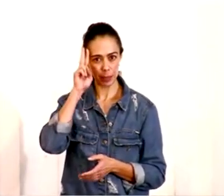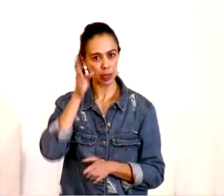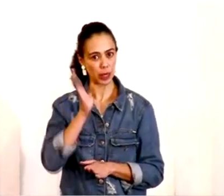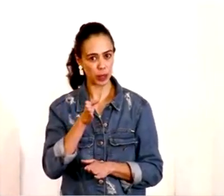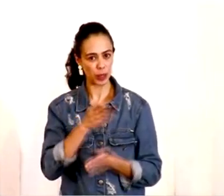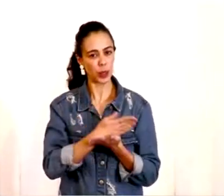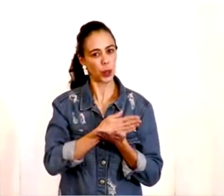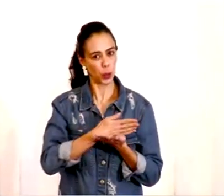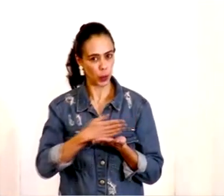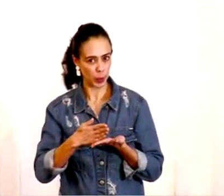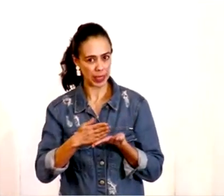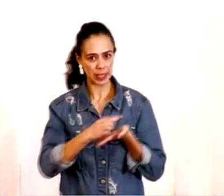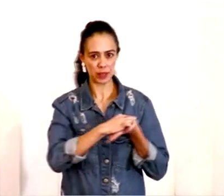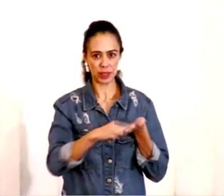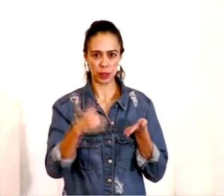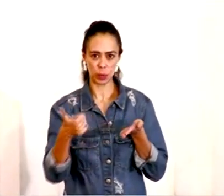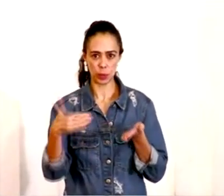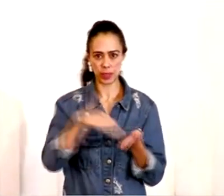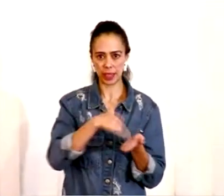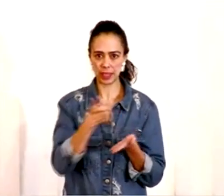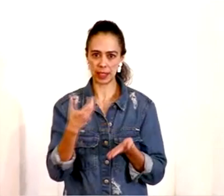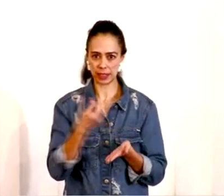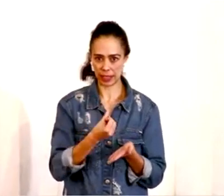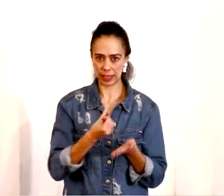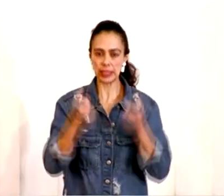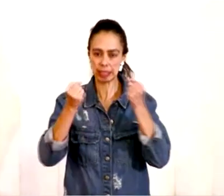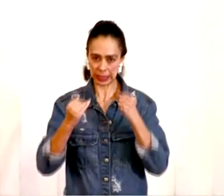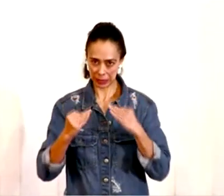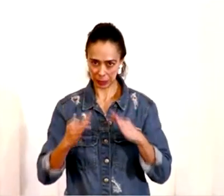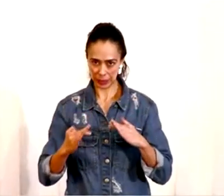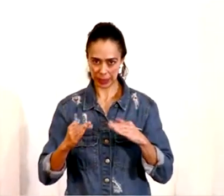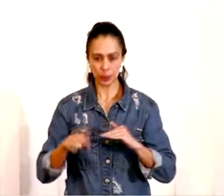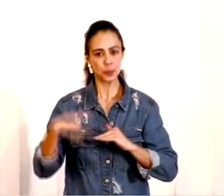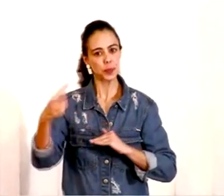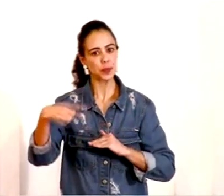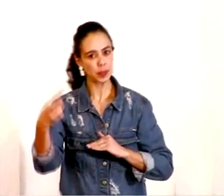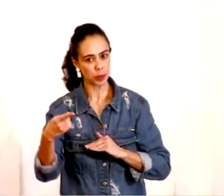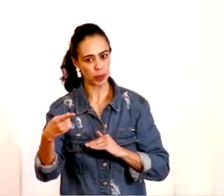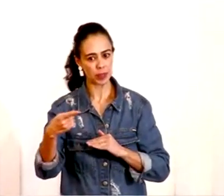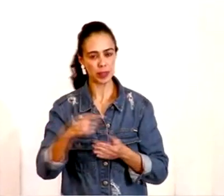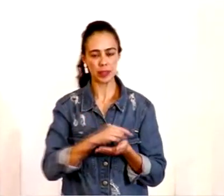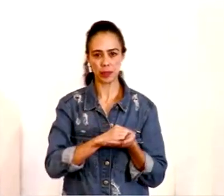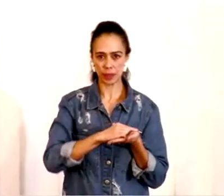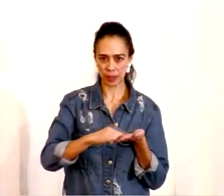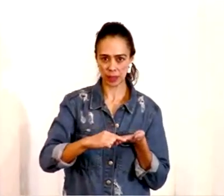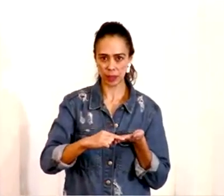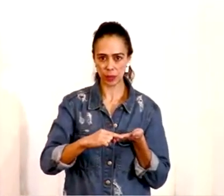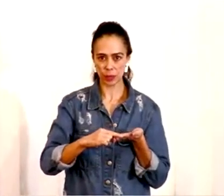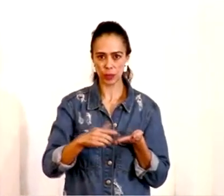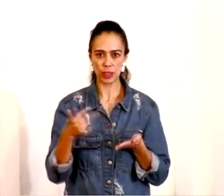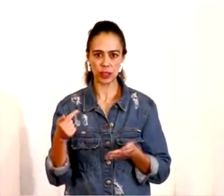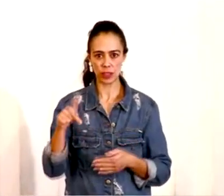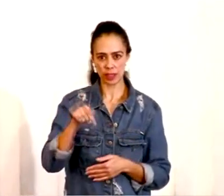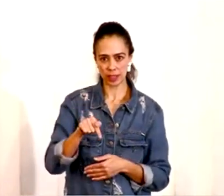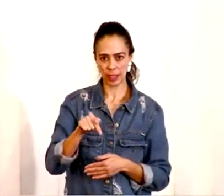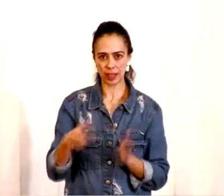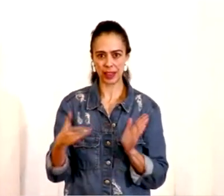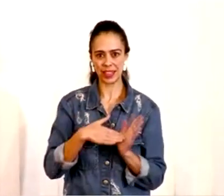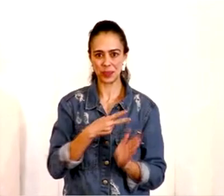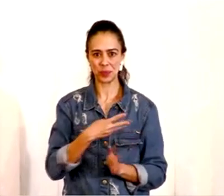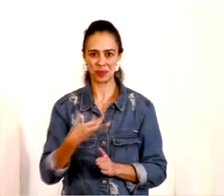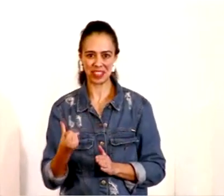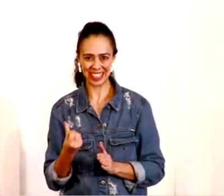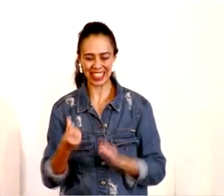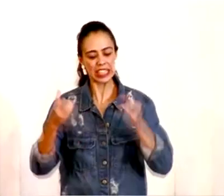de 1 a 16, explicar, e depois, no segundo momento, ler os versículos de 17 a 26, explicar,